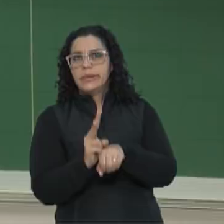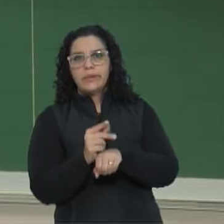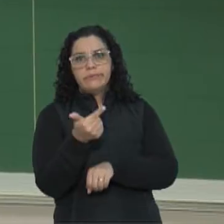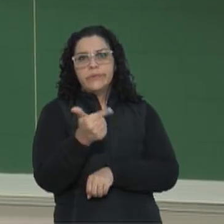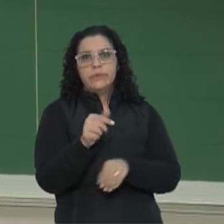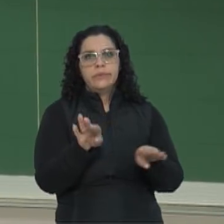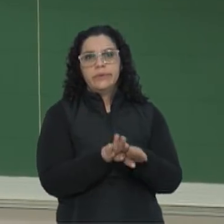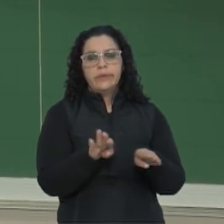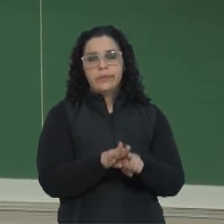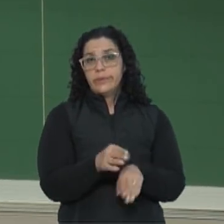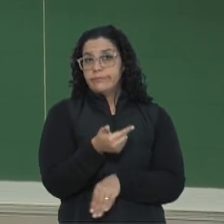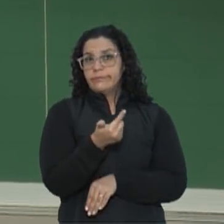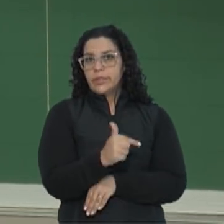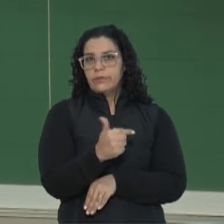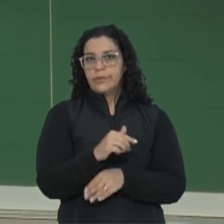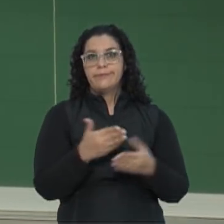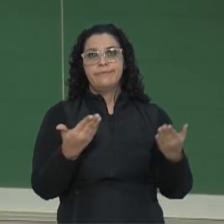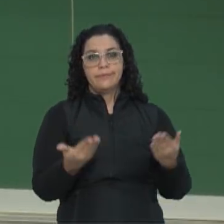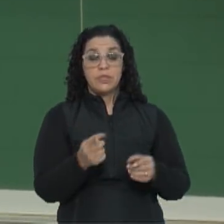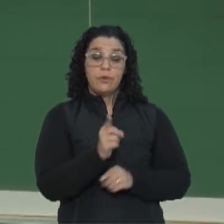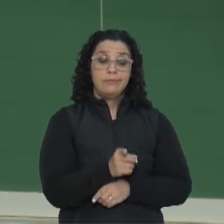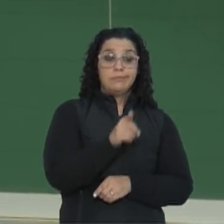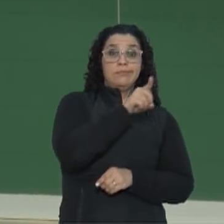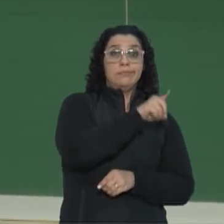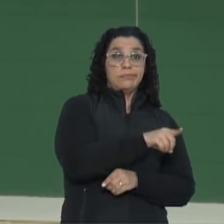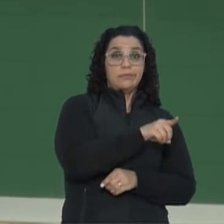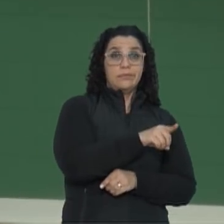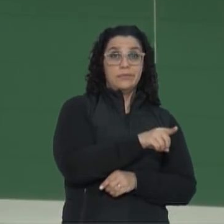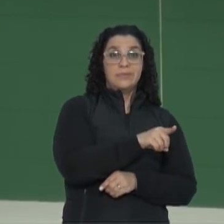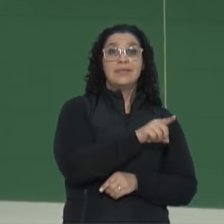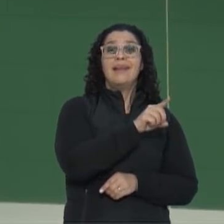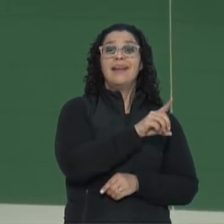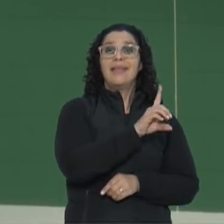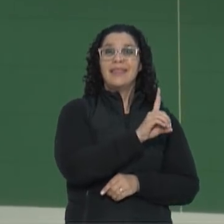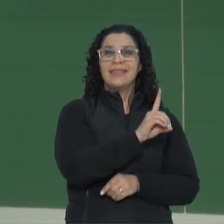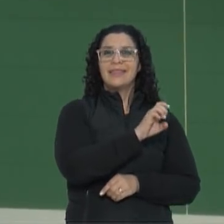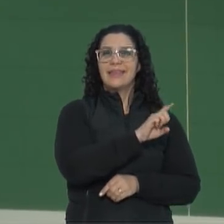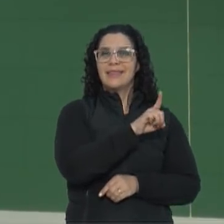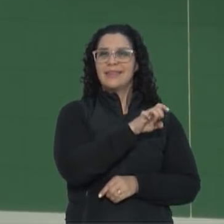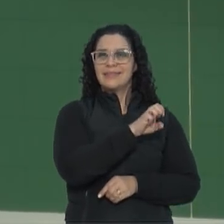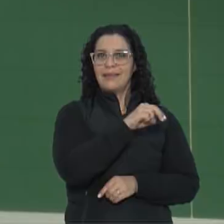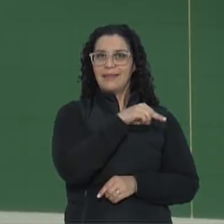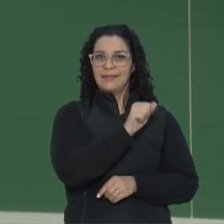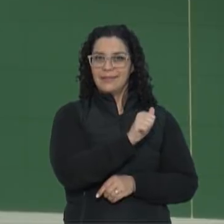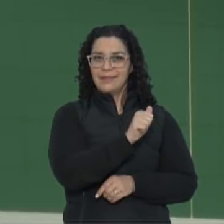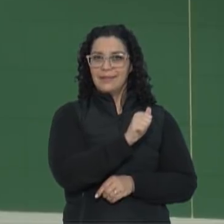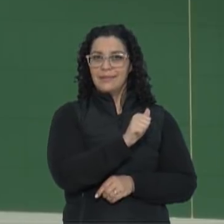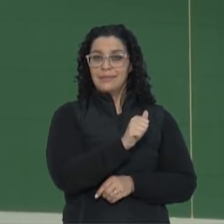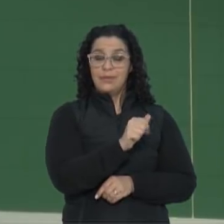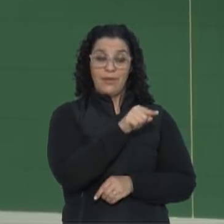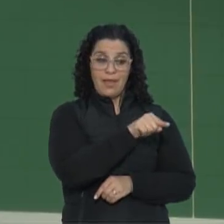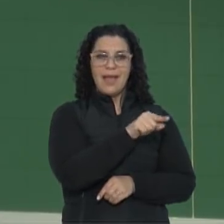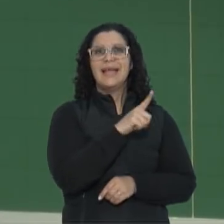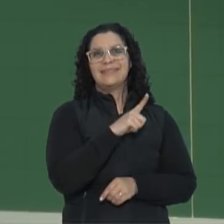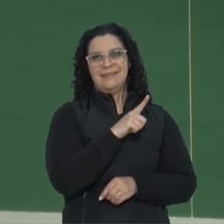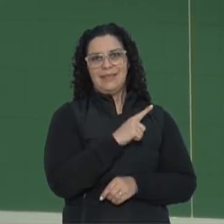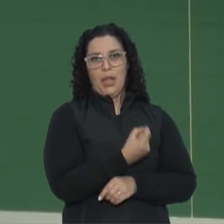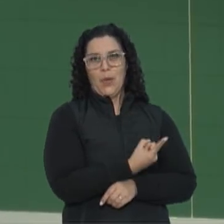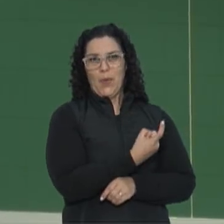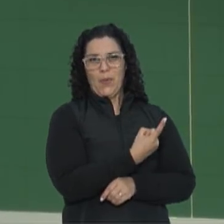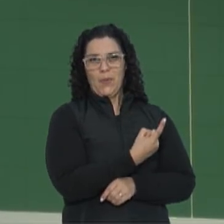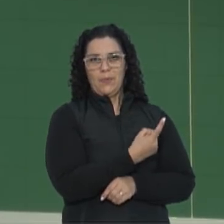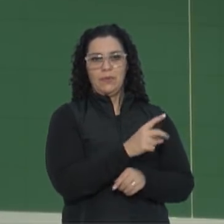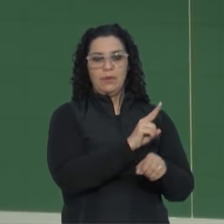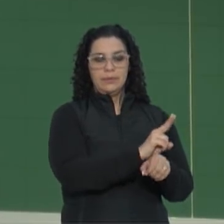transformada? Também não tenho. Então, eu vou na ordem maior, que é a dezena. Vai acontecer o